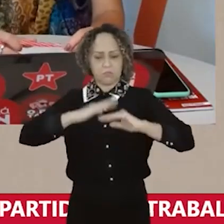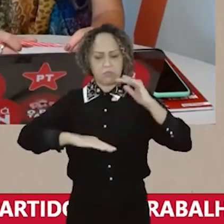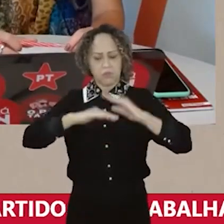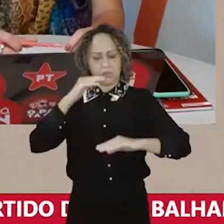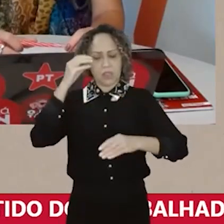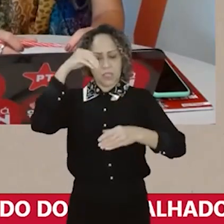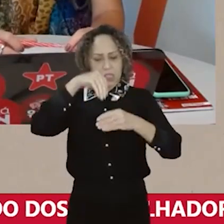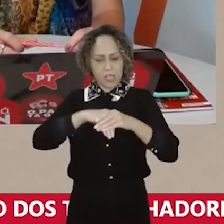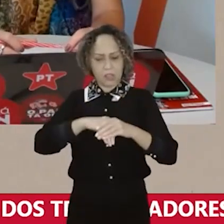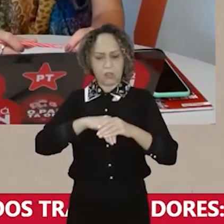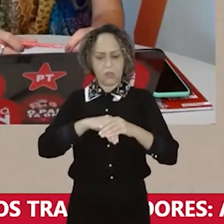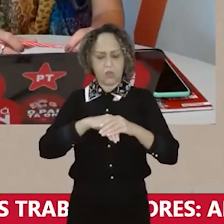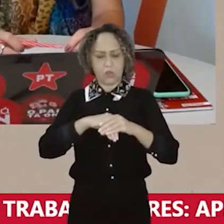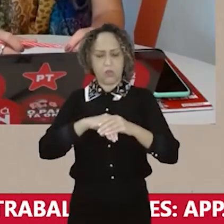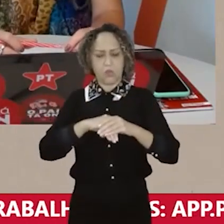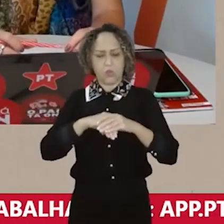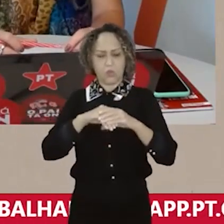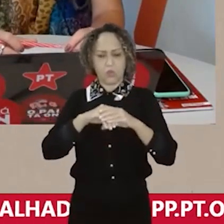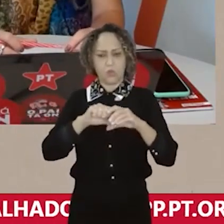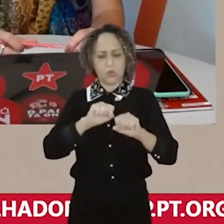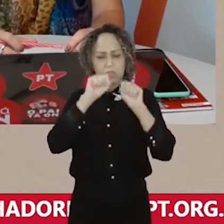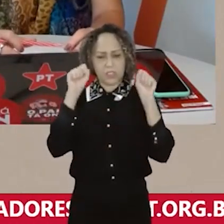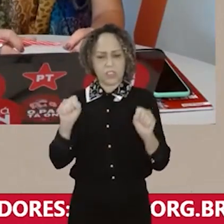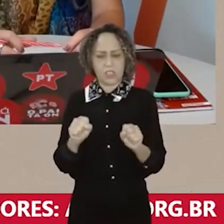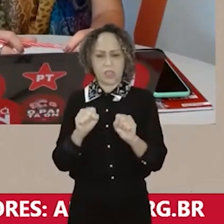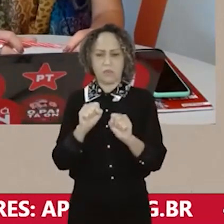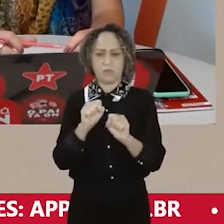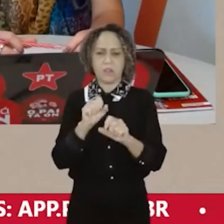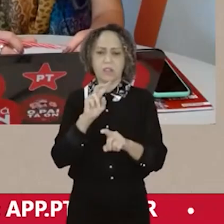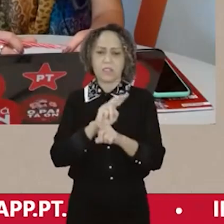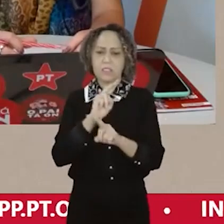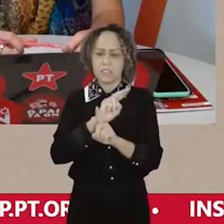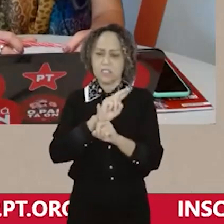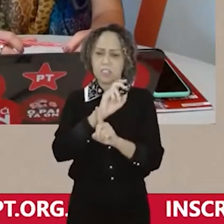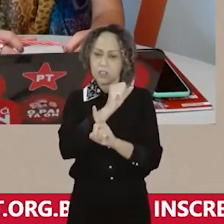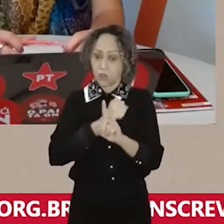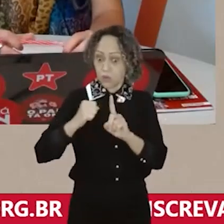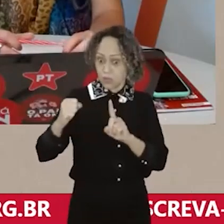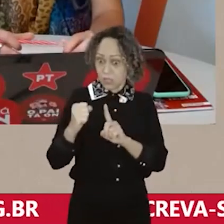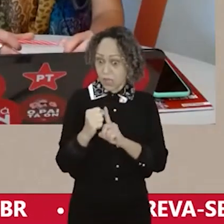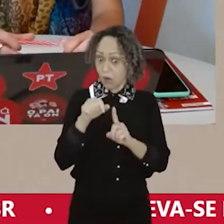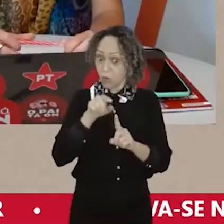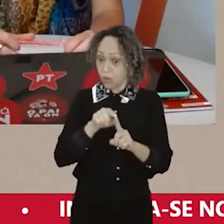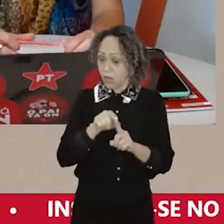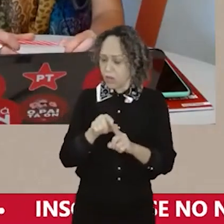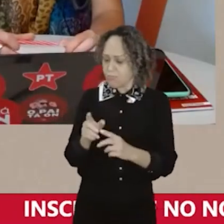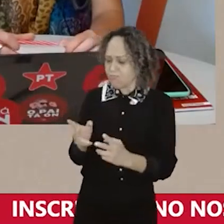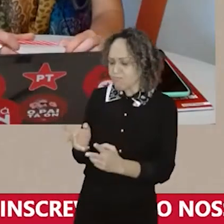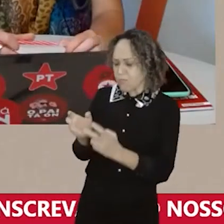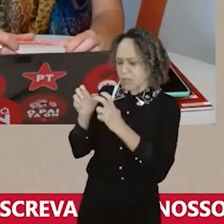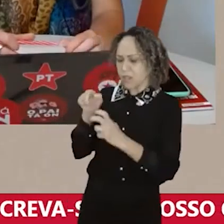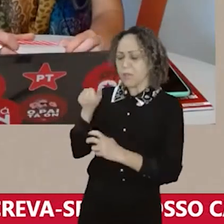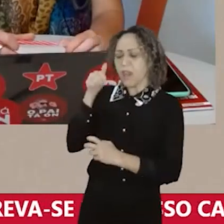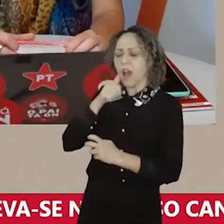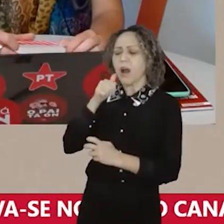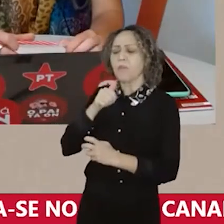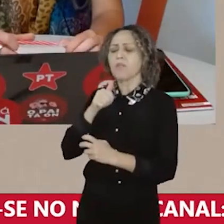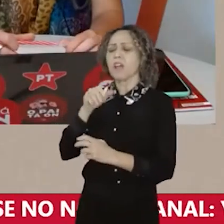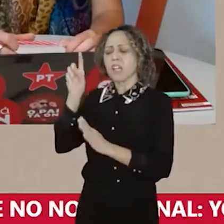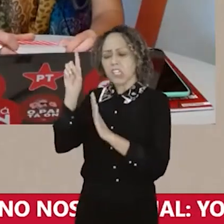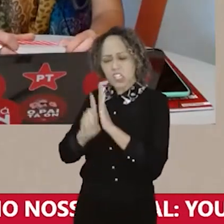social, que tinham que olhar para a mulher como um sujeito de direitos, né, olhando, inclusive, a agenda de